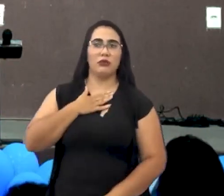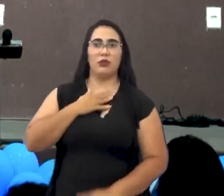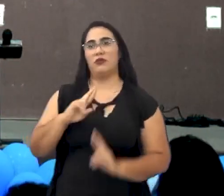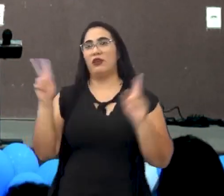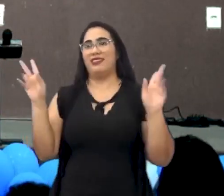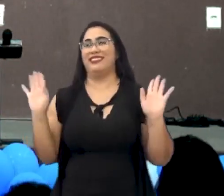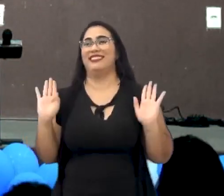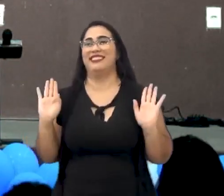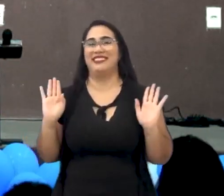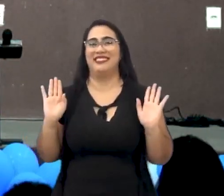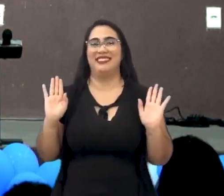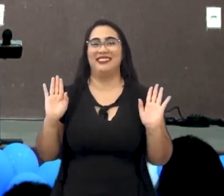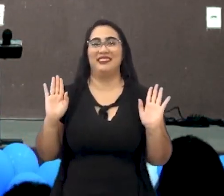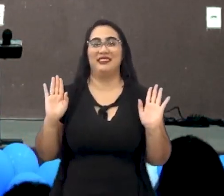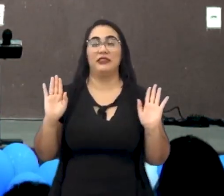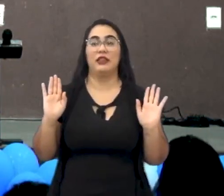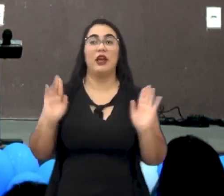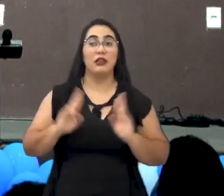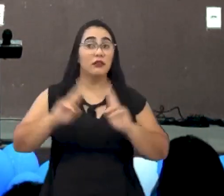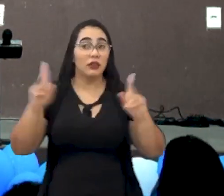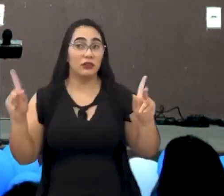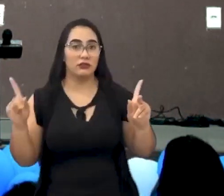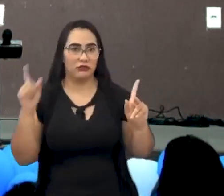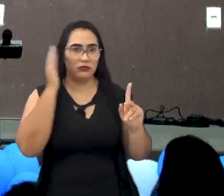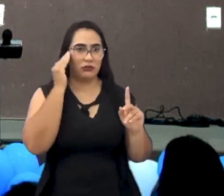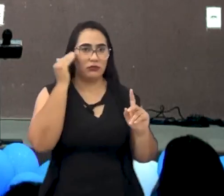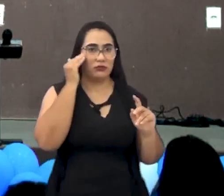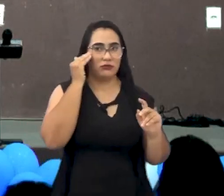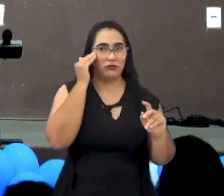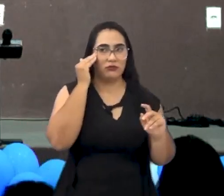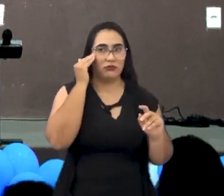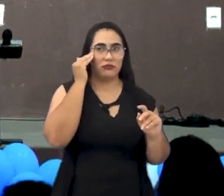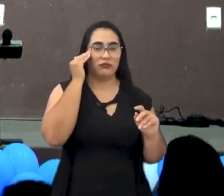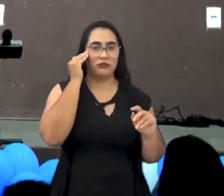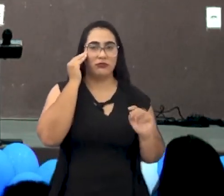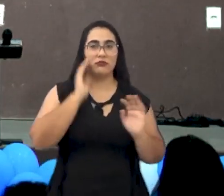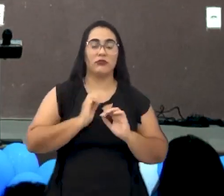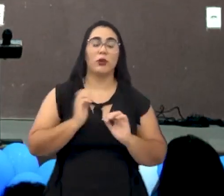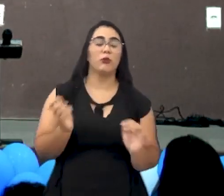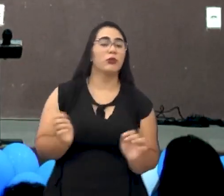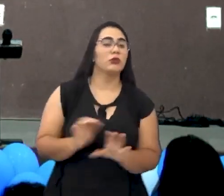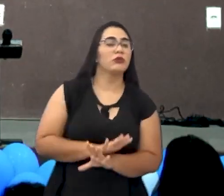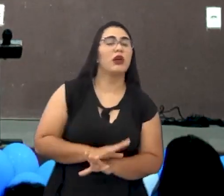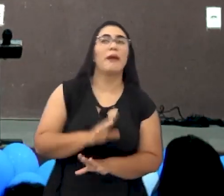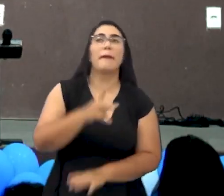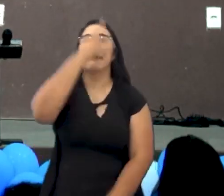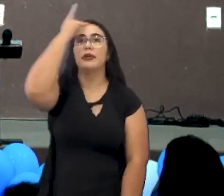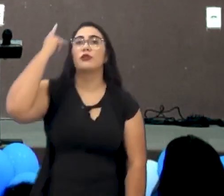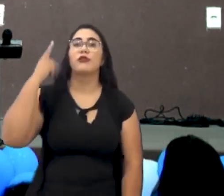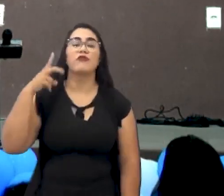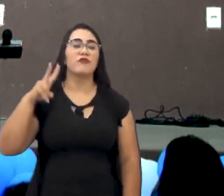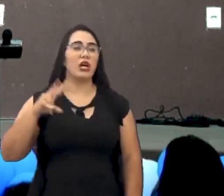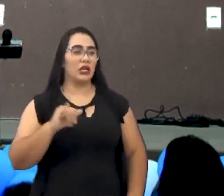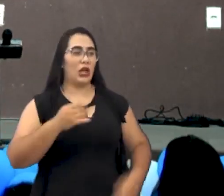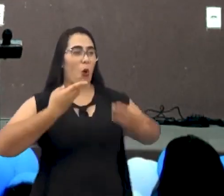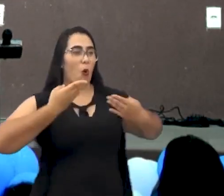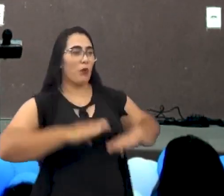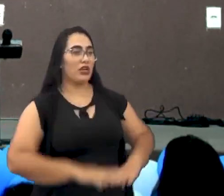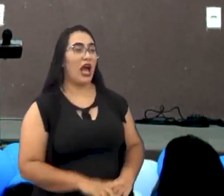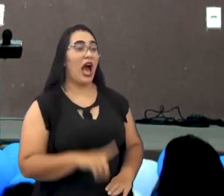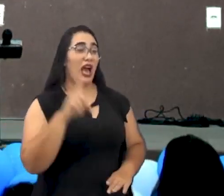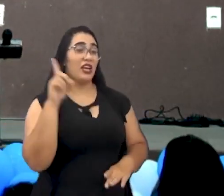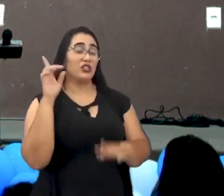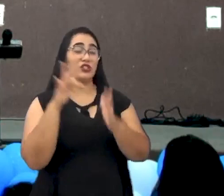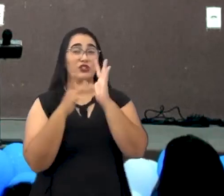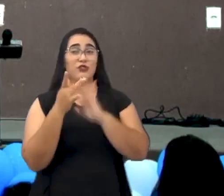Certo? Pronto. cara vai lá e te humilha, Jesus vai me exaltar. Não, você vai